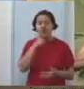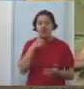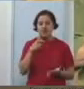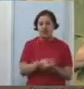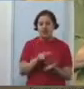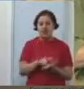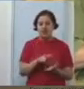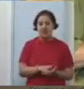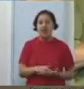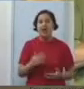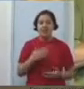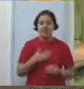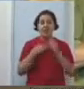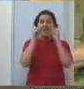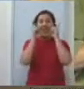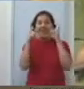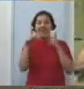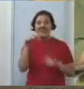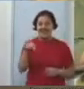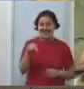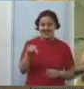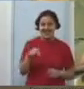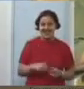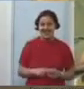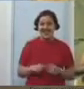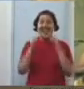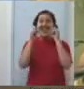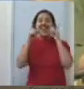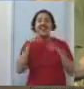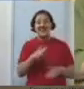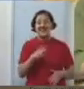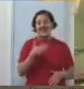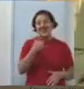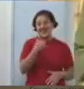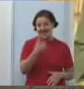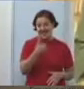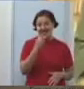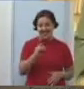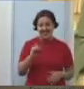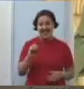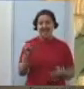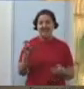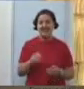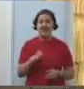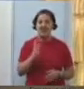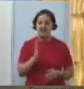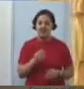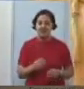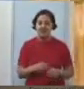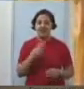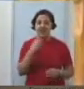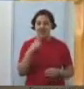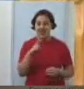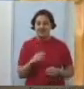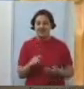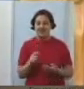acorda às 7:00 e no outro dia dez e meia ele acordou e E aí quando ele foi xingar me